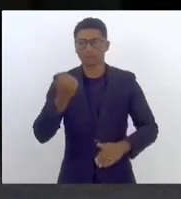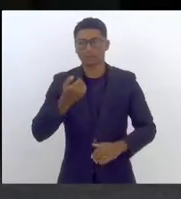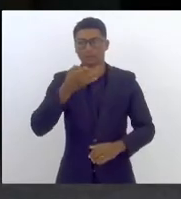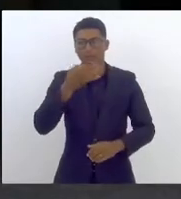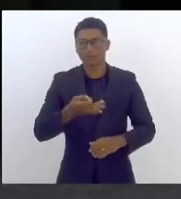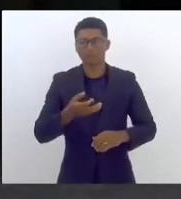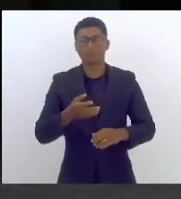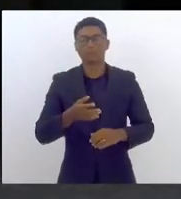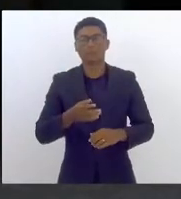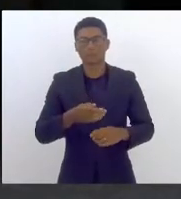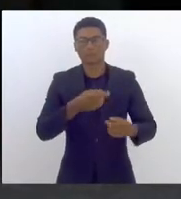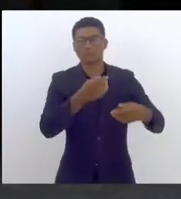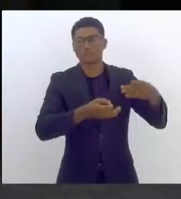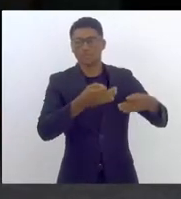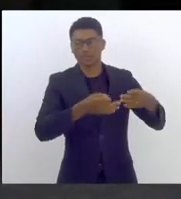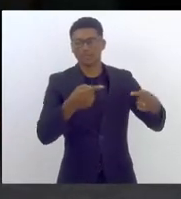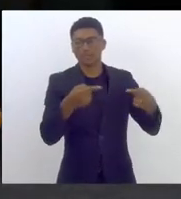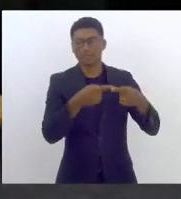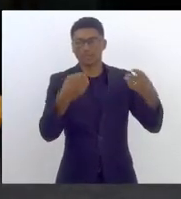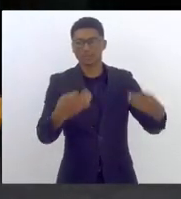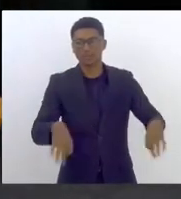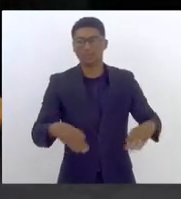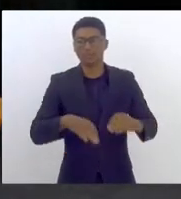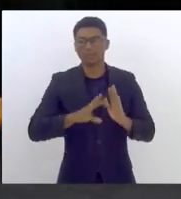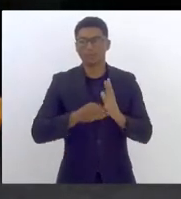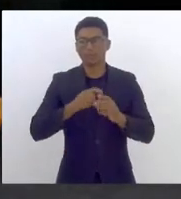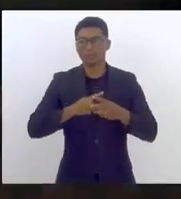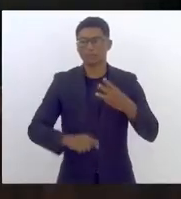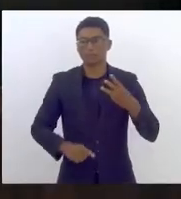juridicidade com três emendas